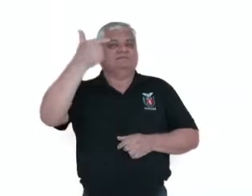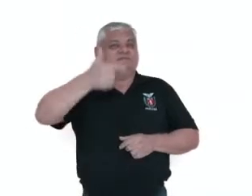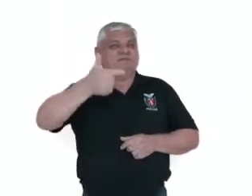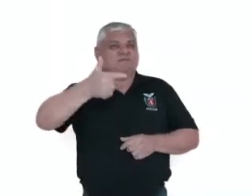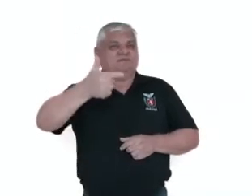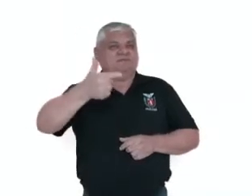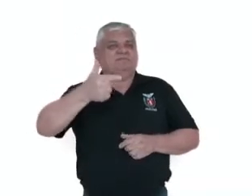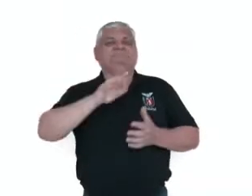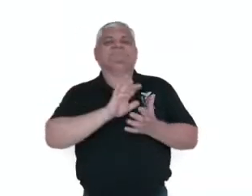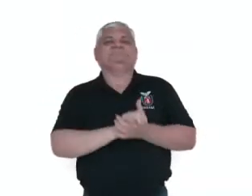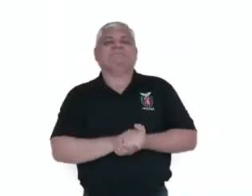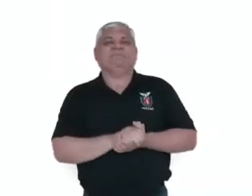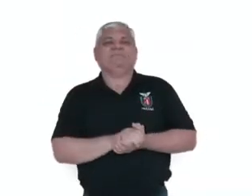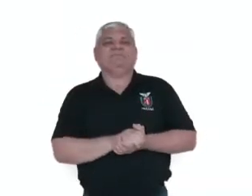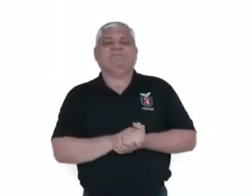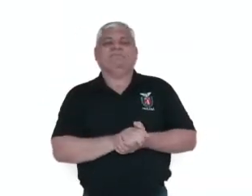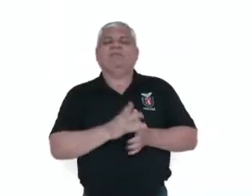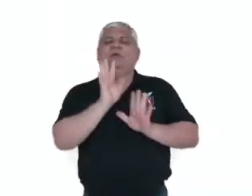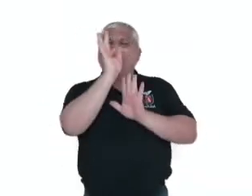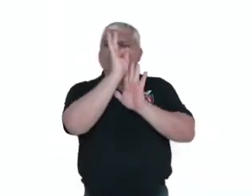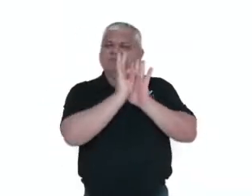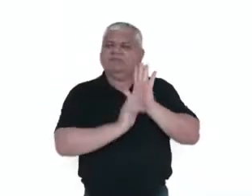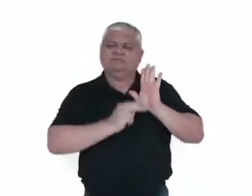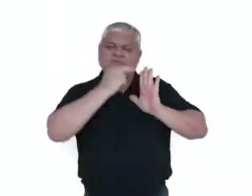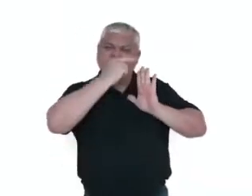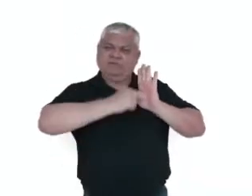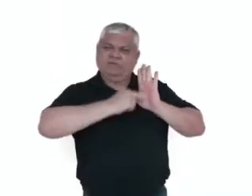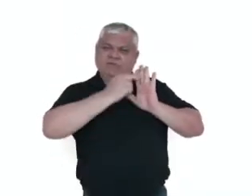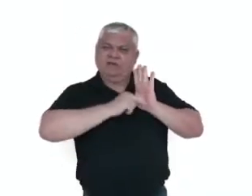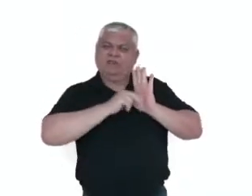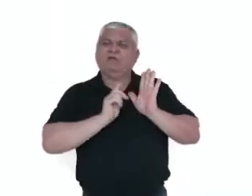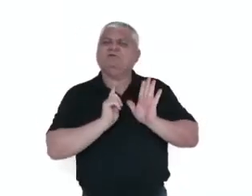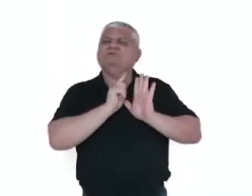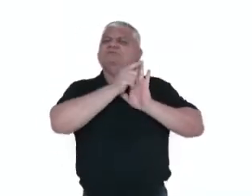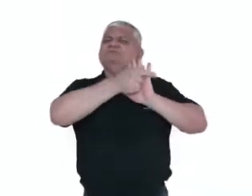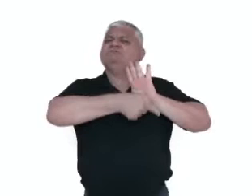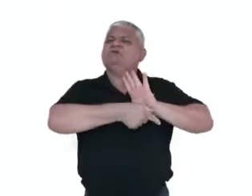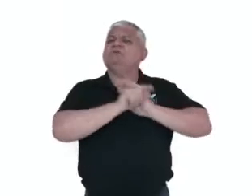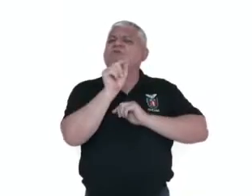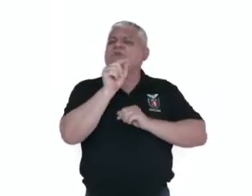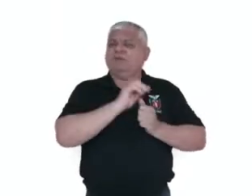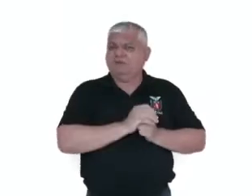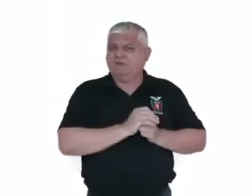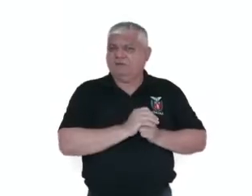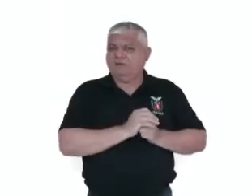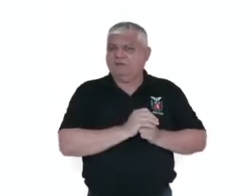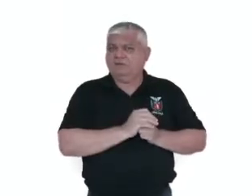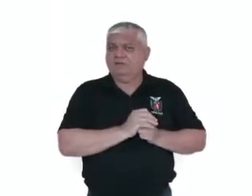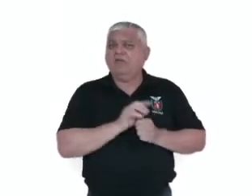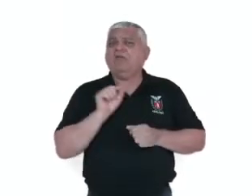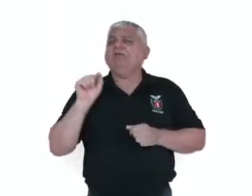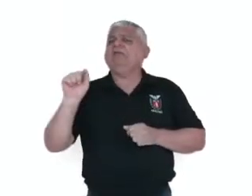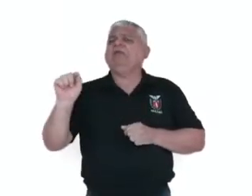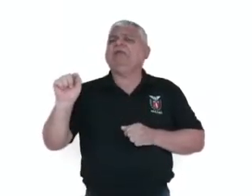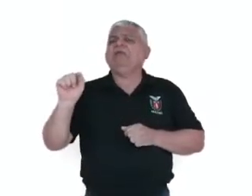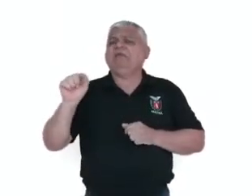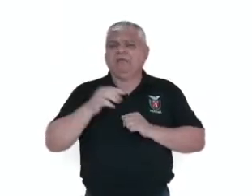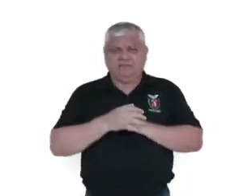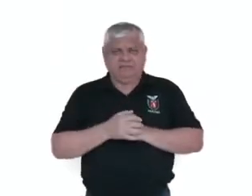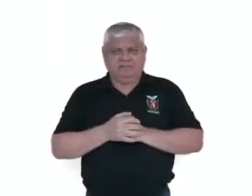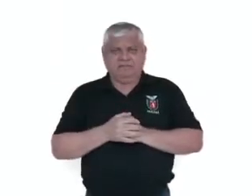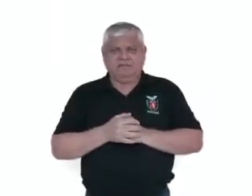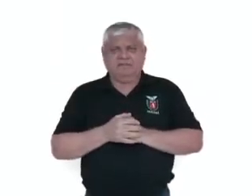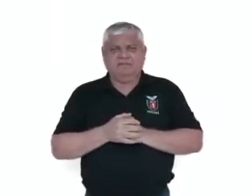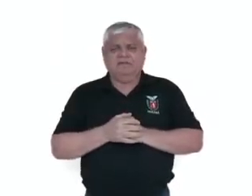na tela. O texto que acabamos de ler pertence a qual gênero? A que ou a quem foi enviado? O que